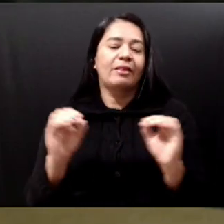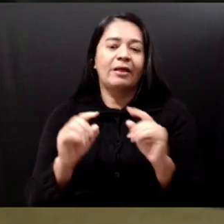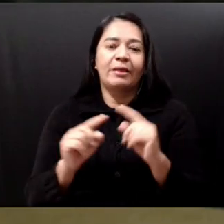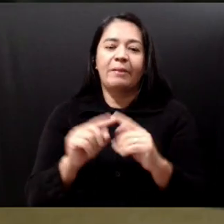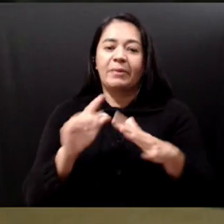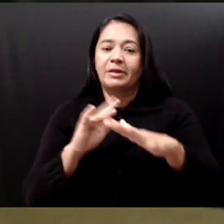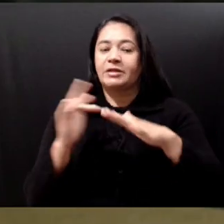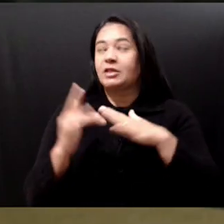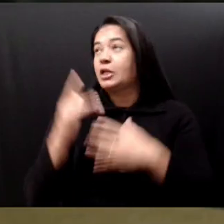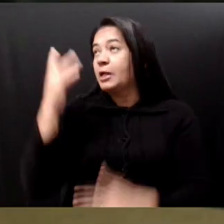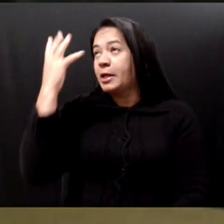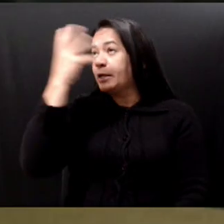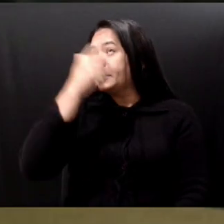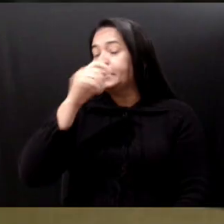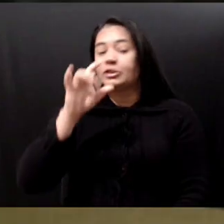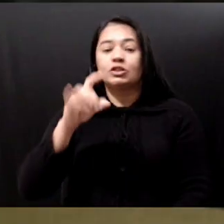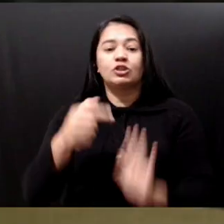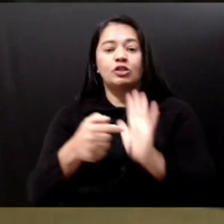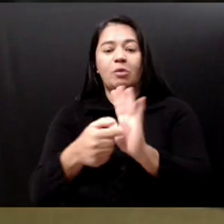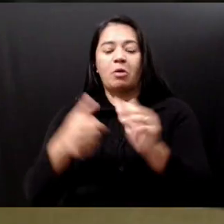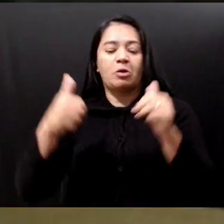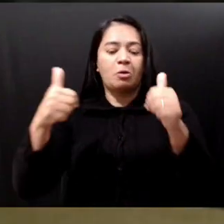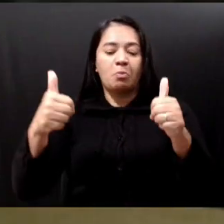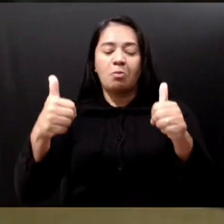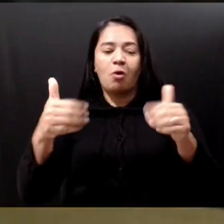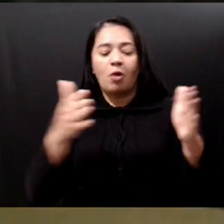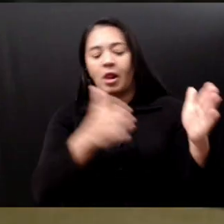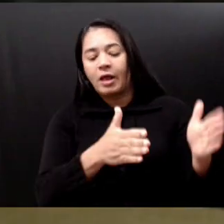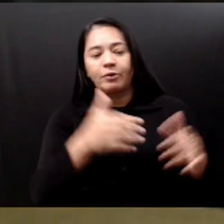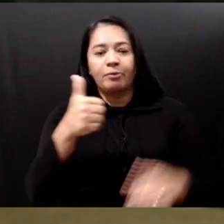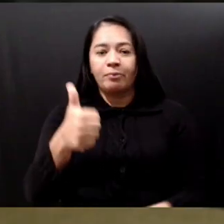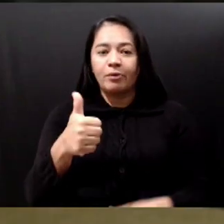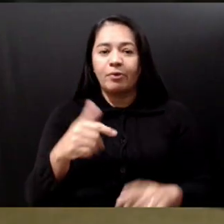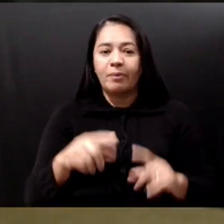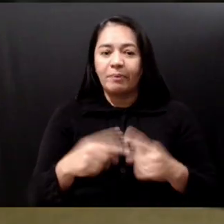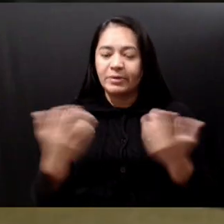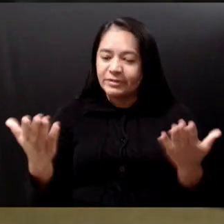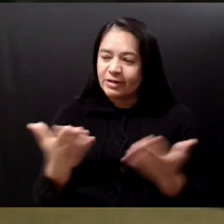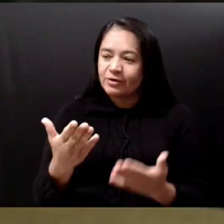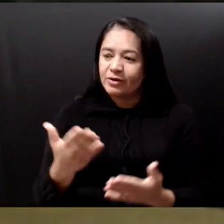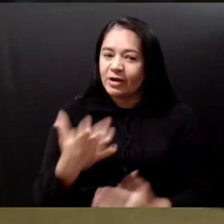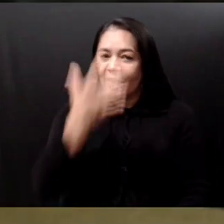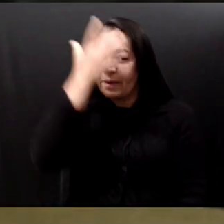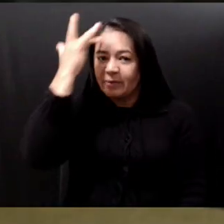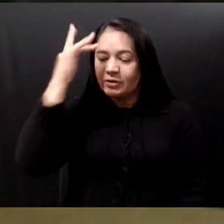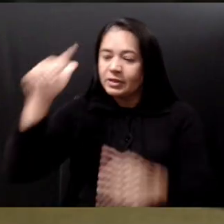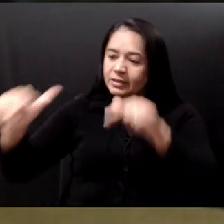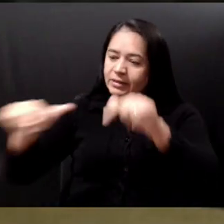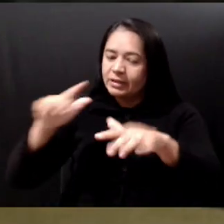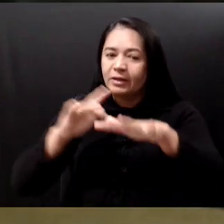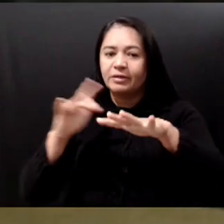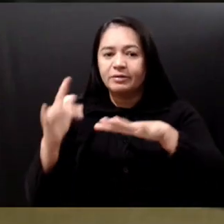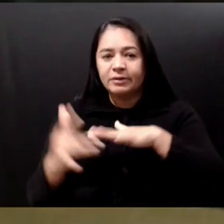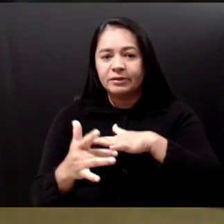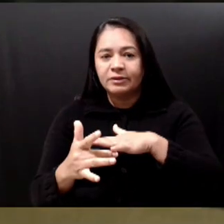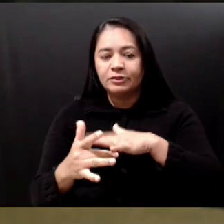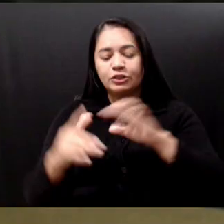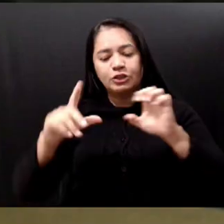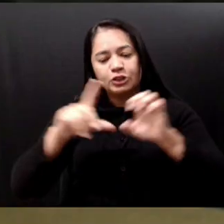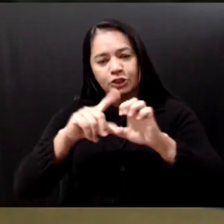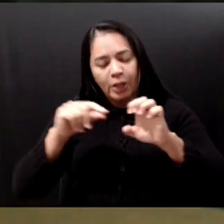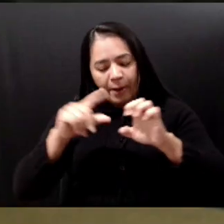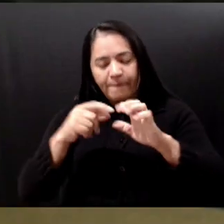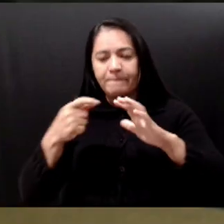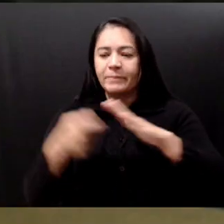E agora a gente vai falar com alguém que trabalha com as redes sociais, alguém que empreende e que é um empreendedor de sucesso. Gabriel, você está na